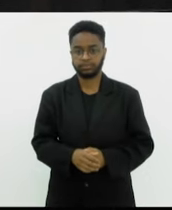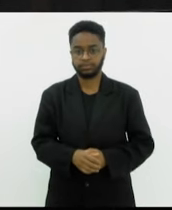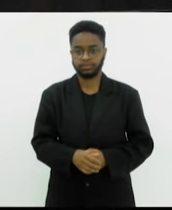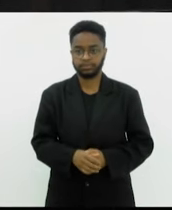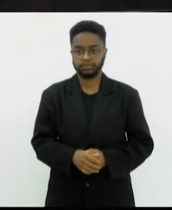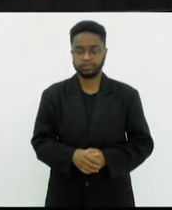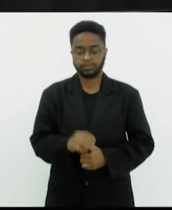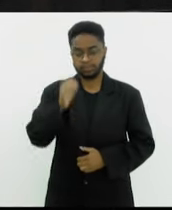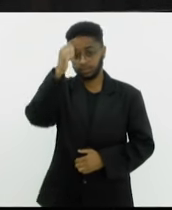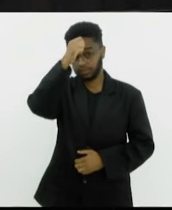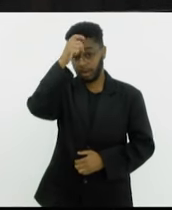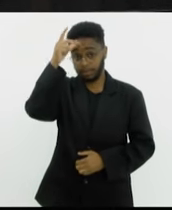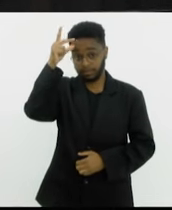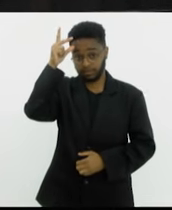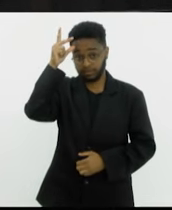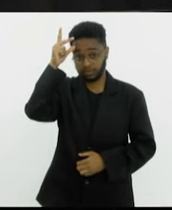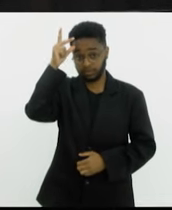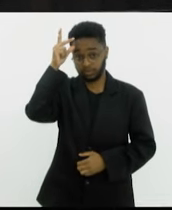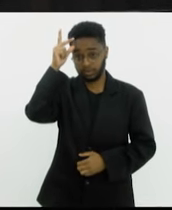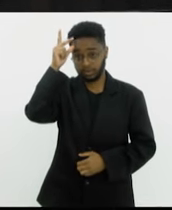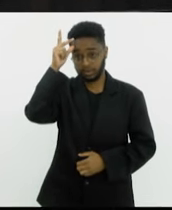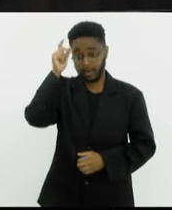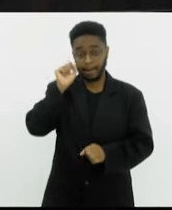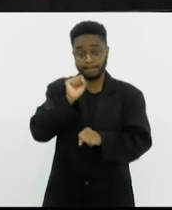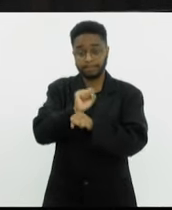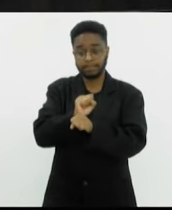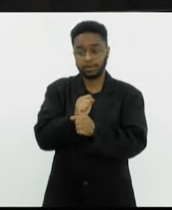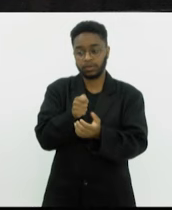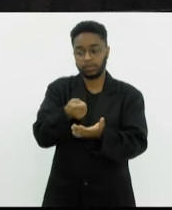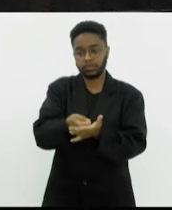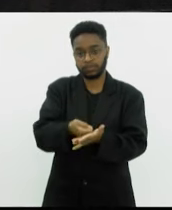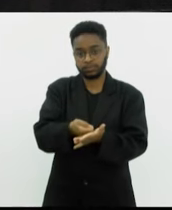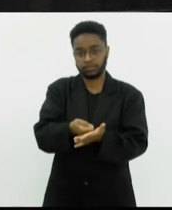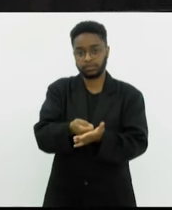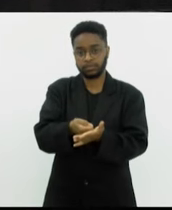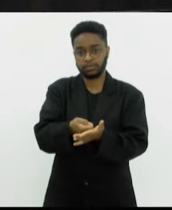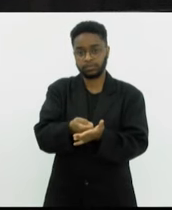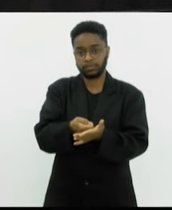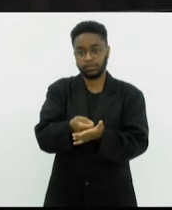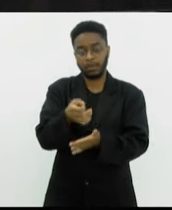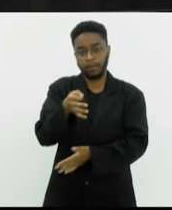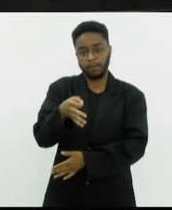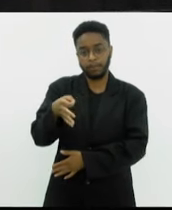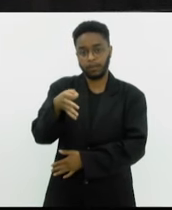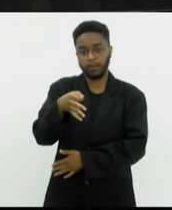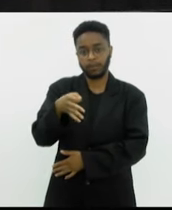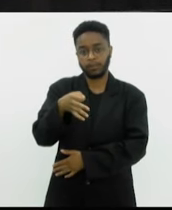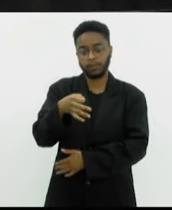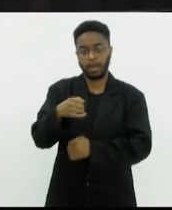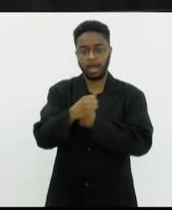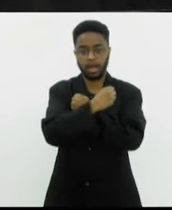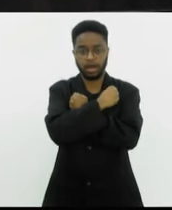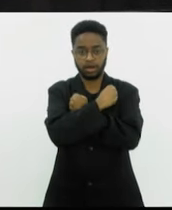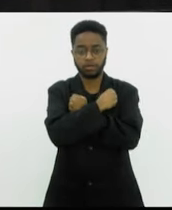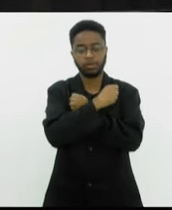A prefeitura deixa de pagar a moeda araribóia para uma série de pessoas que precisam.